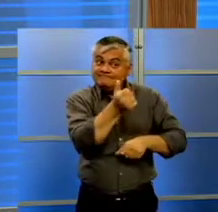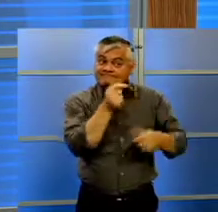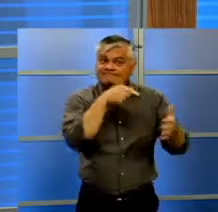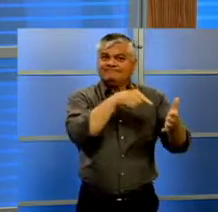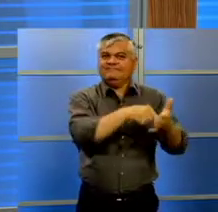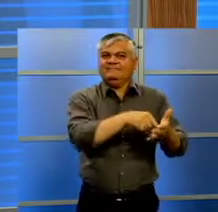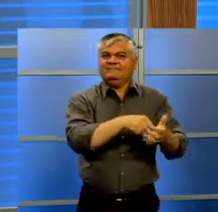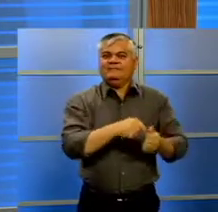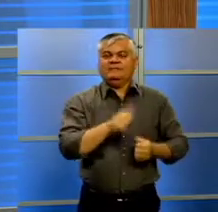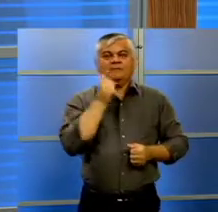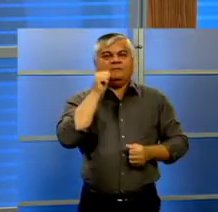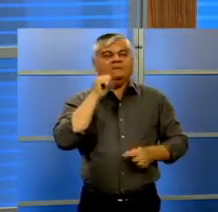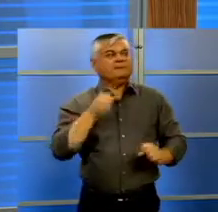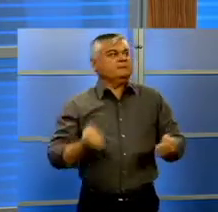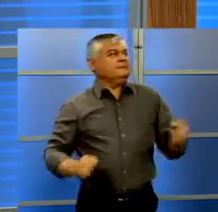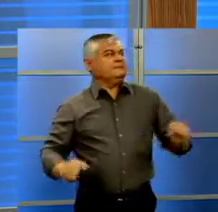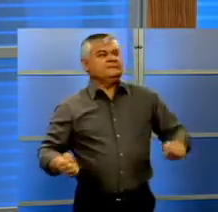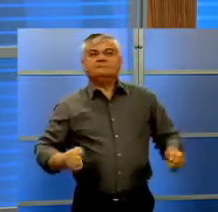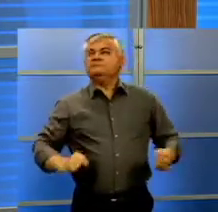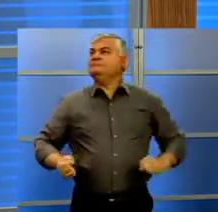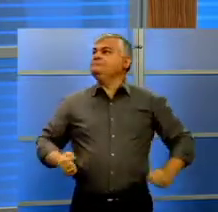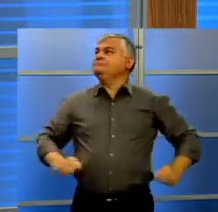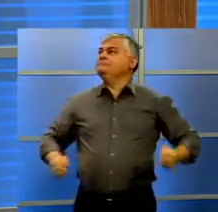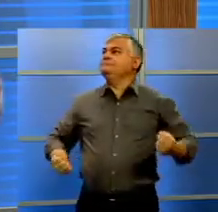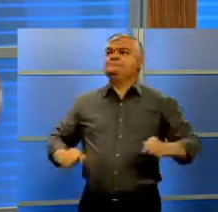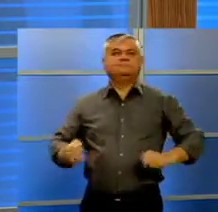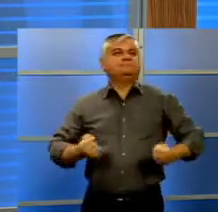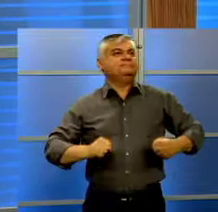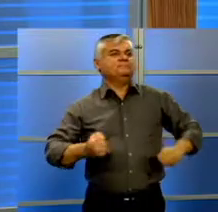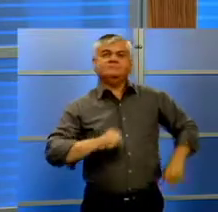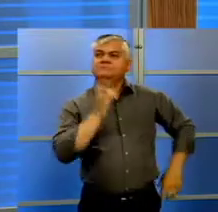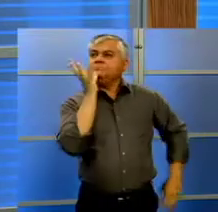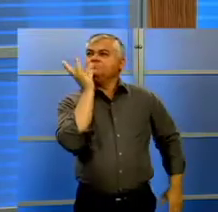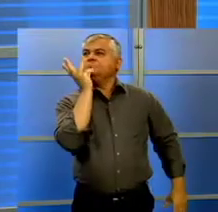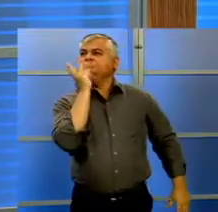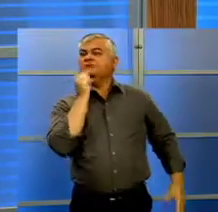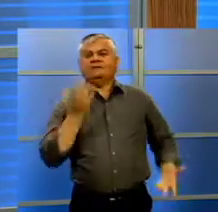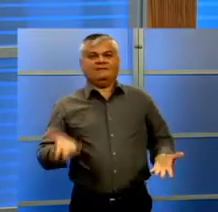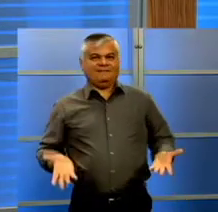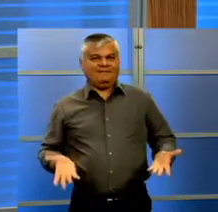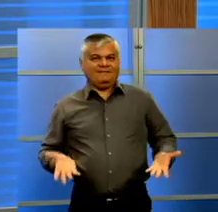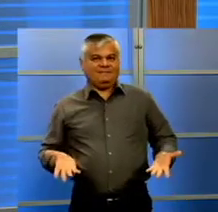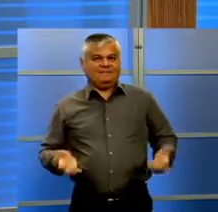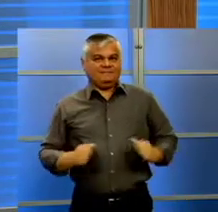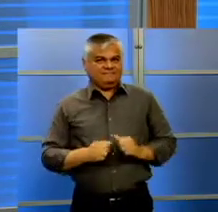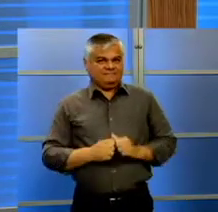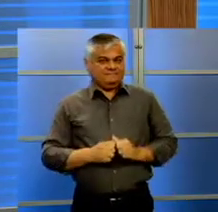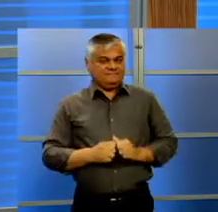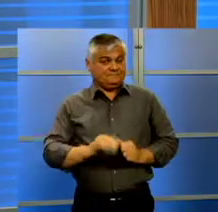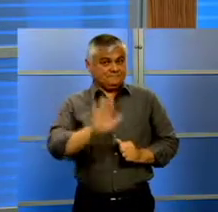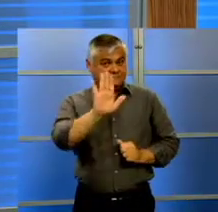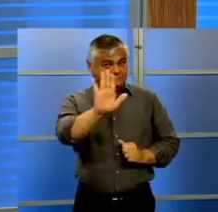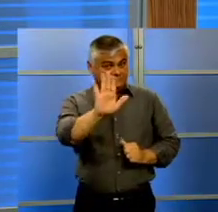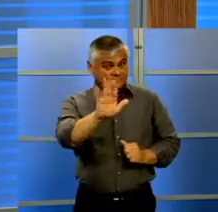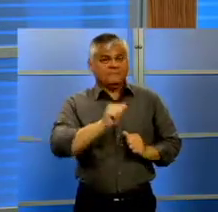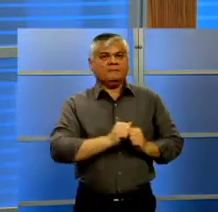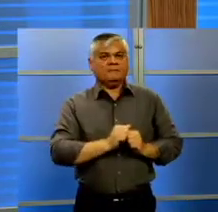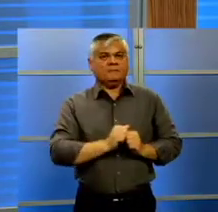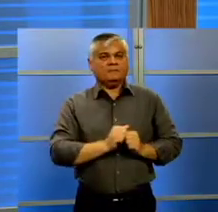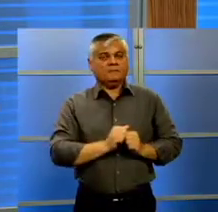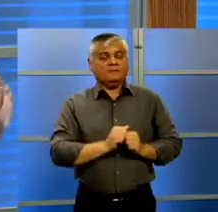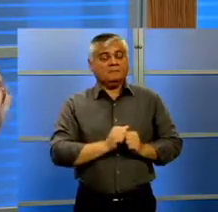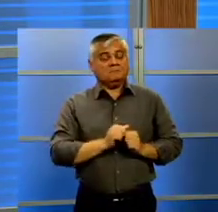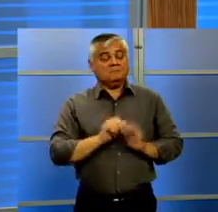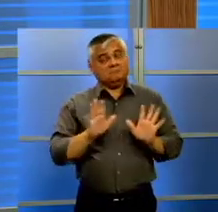e a esposa fica alterada porque ela está aguardando e ele demora muito. Bom, talvez o que para